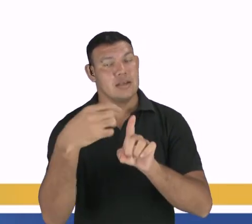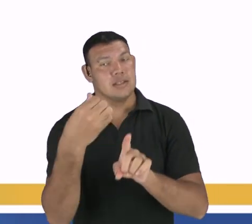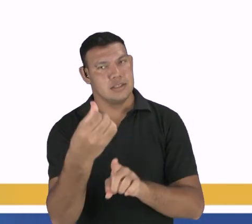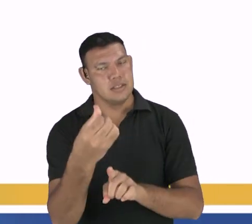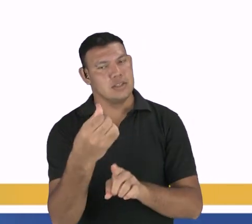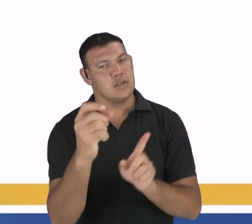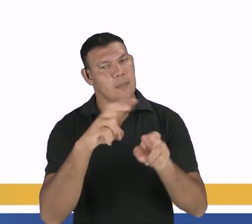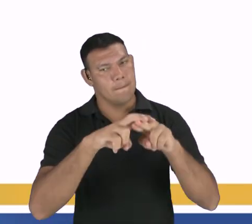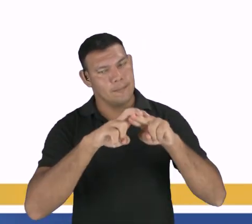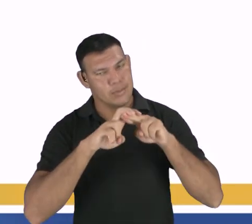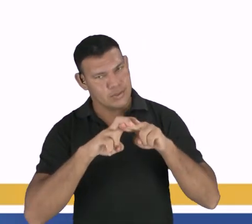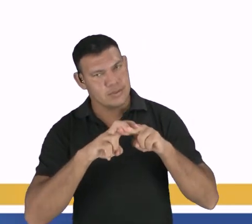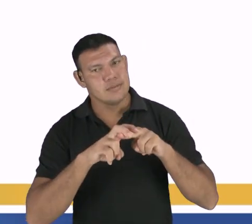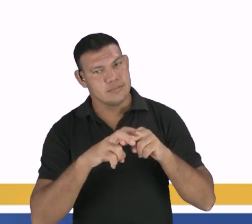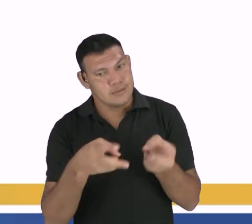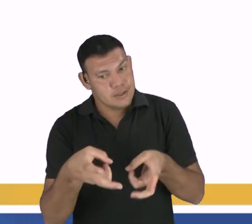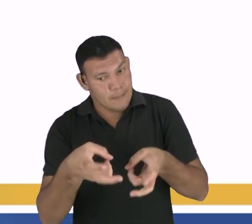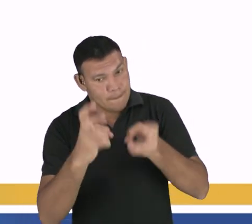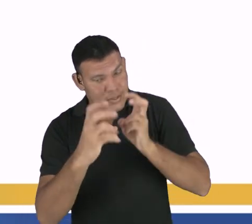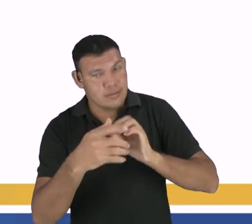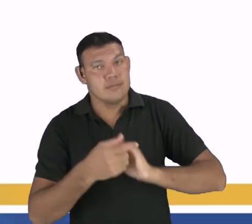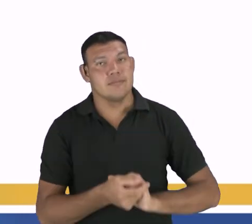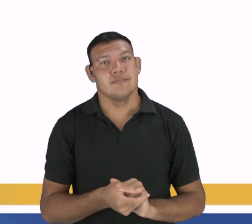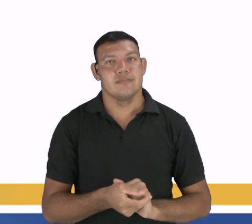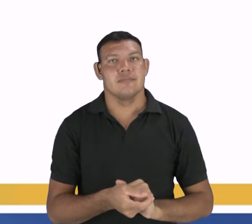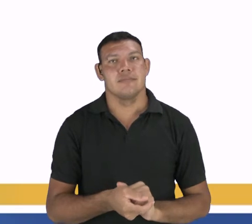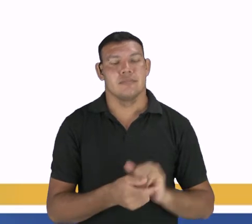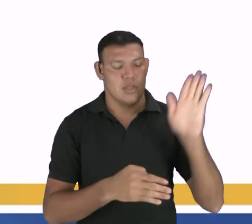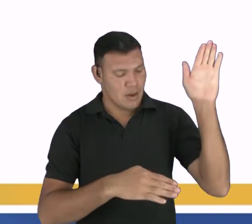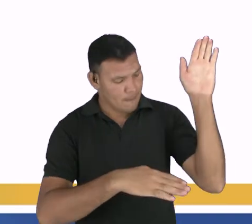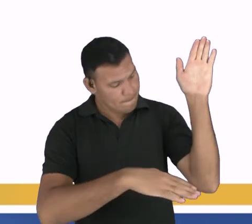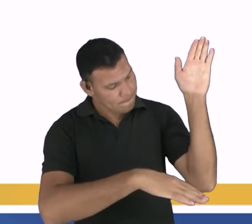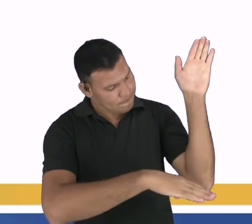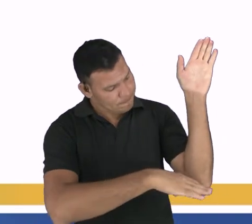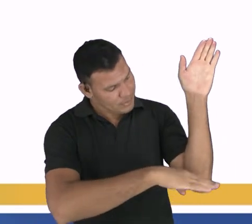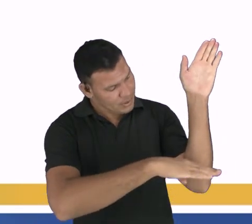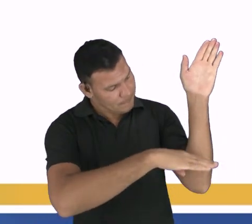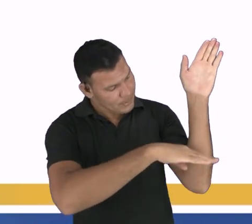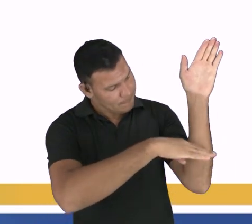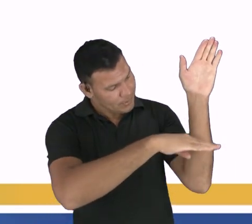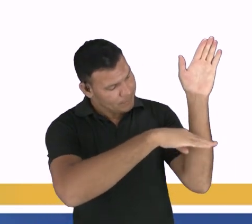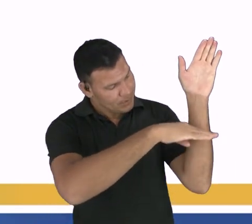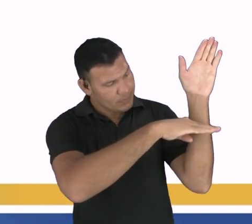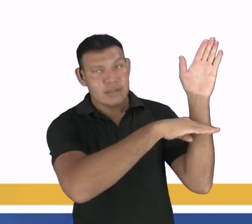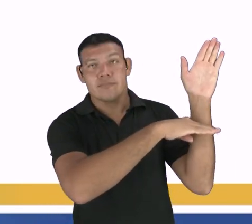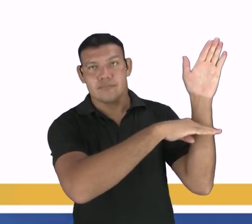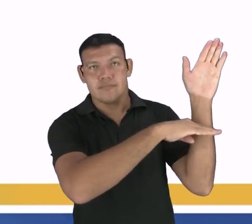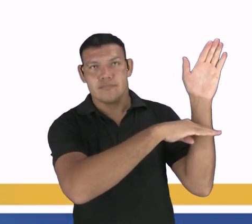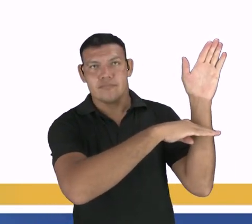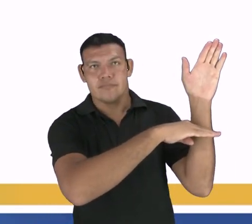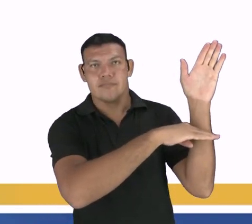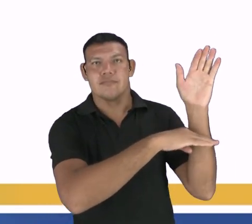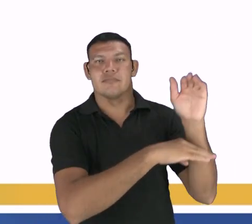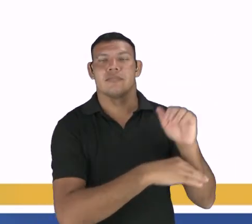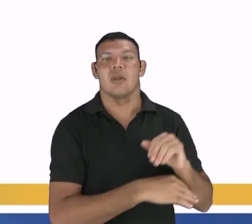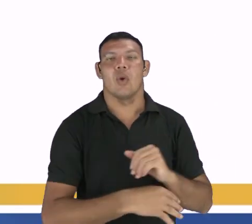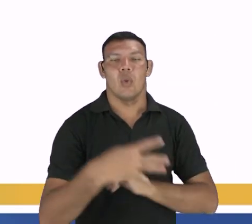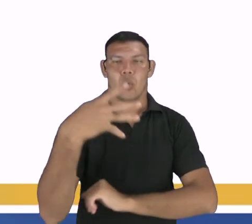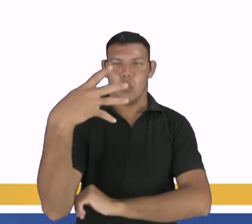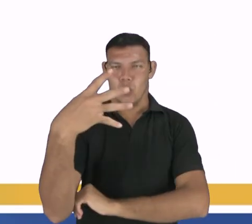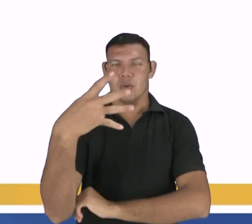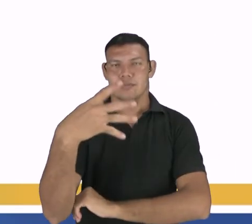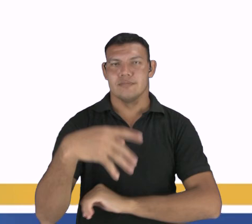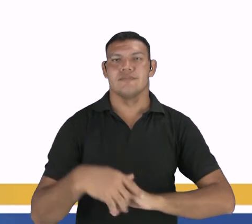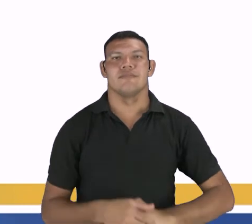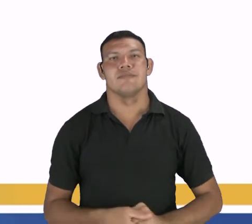com isso, nós podemos perceber aí que o andar, né, que ele parou, aí que o elevador parou, é no quarto